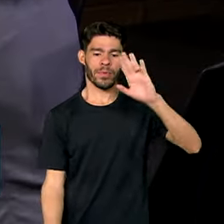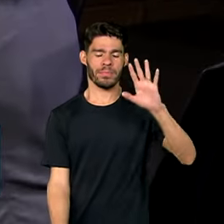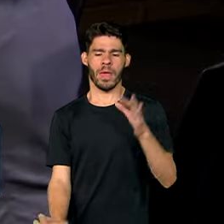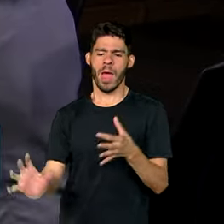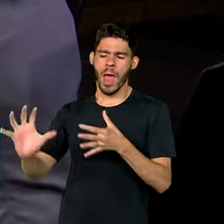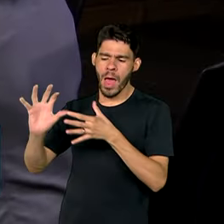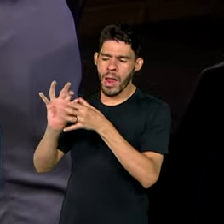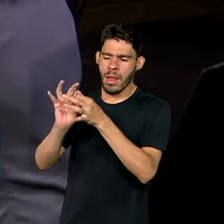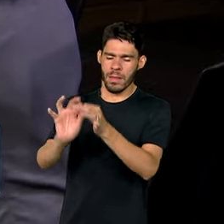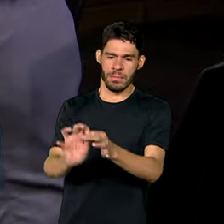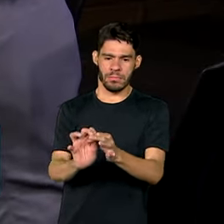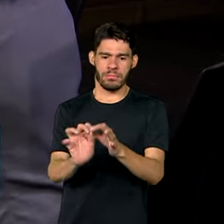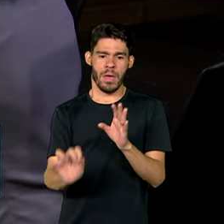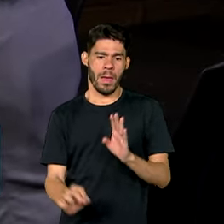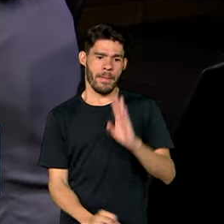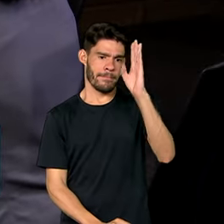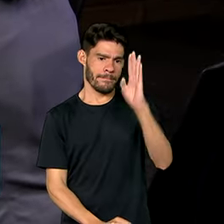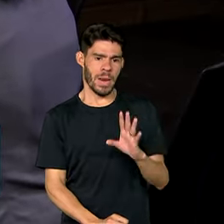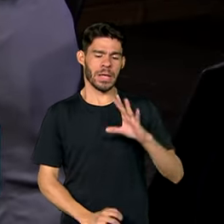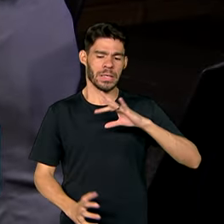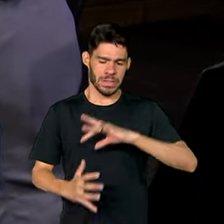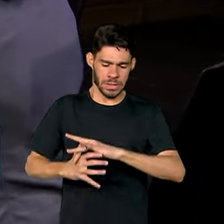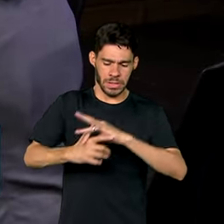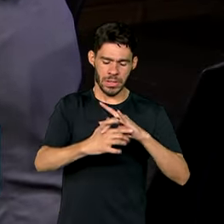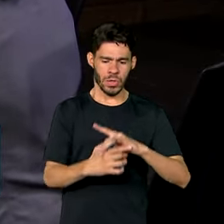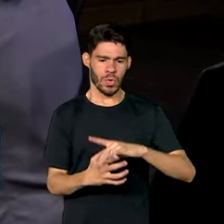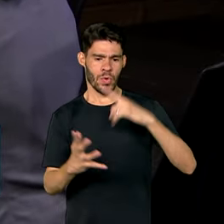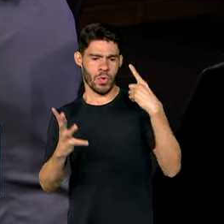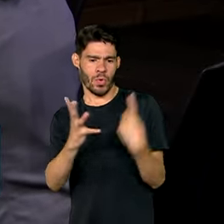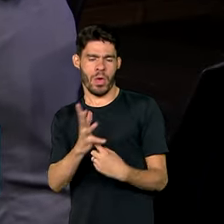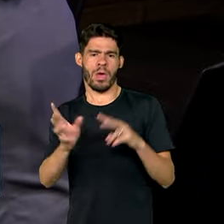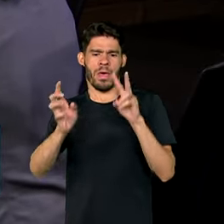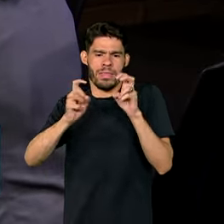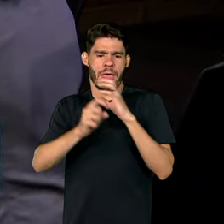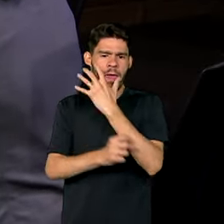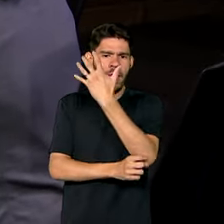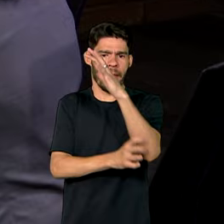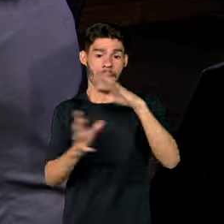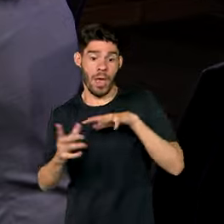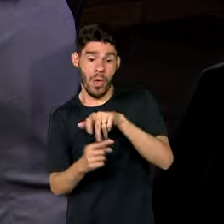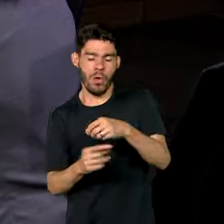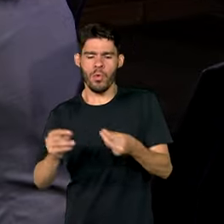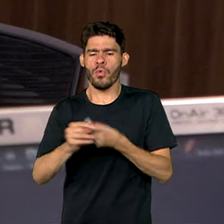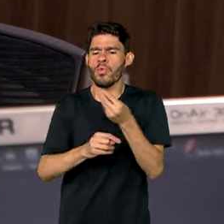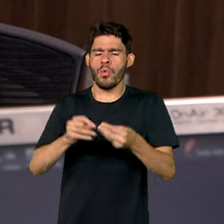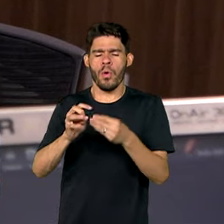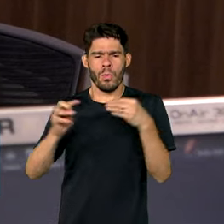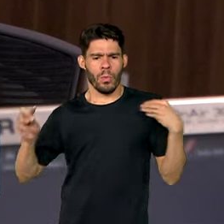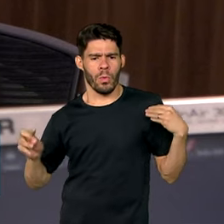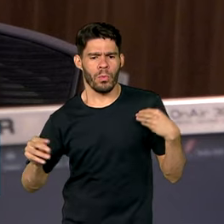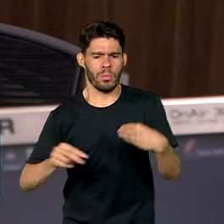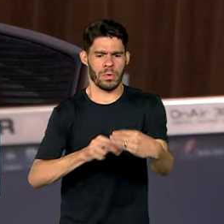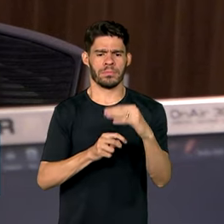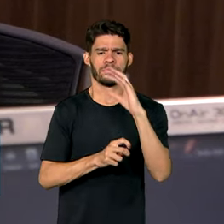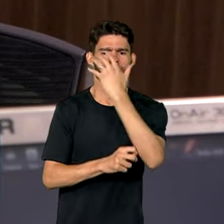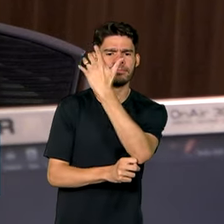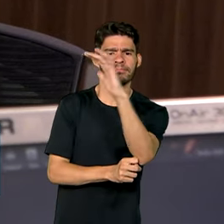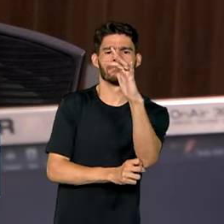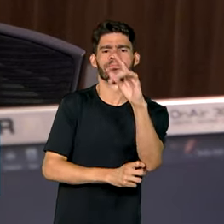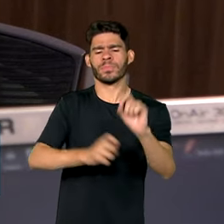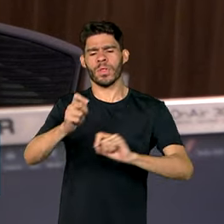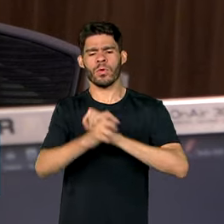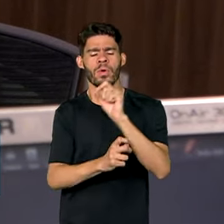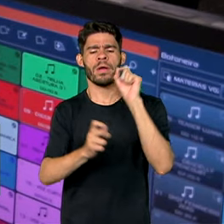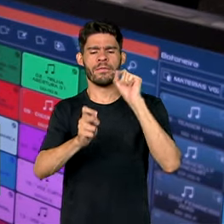contexto todo o Brasil é uma liderança né na agenda ambiental e nível Global como é que o ministério do meio ambiente e mudança do clima